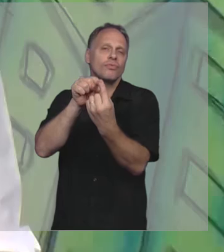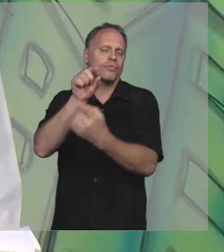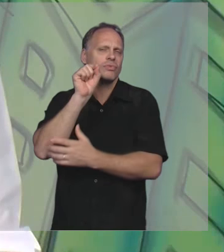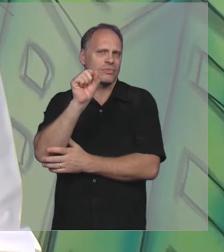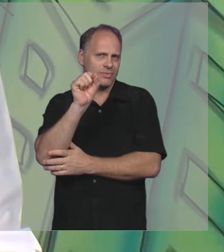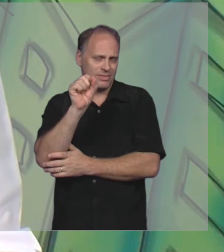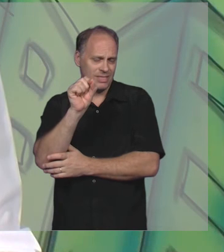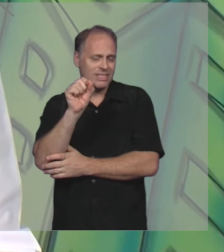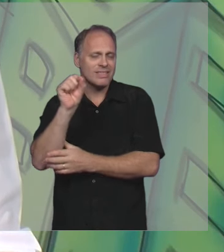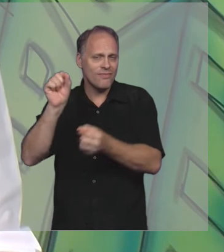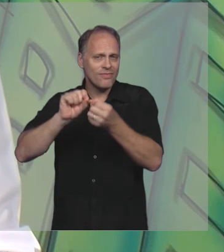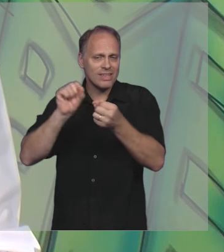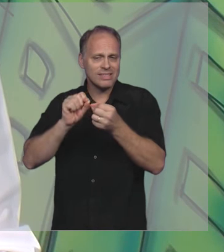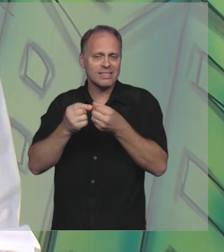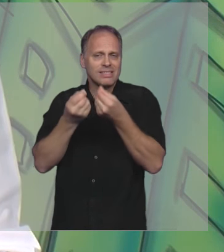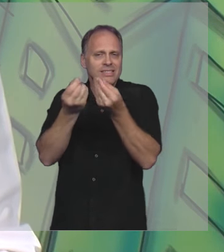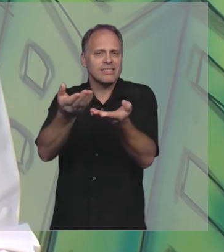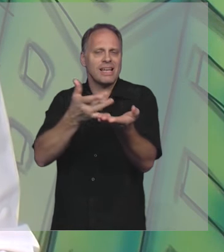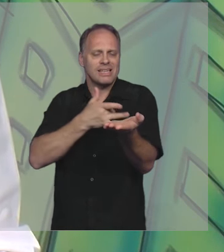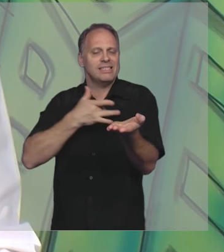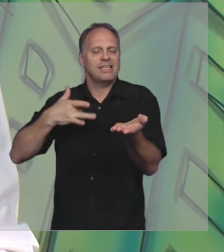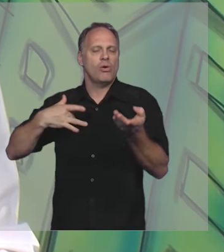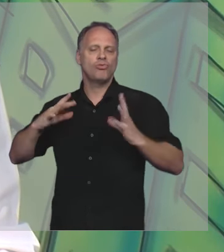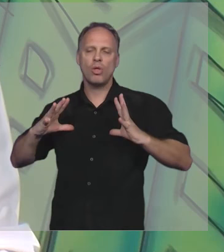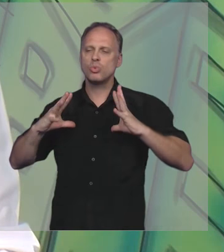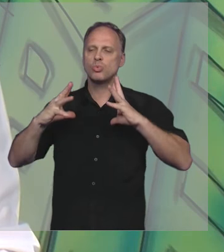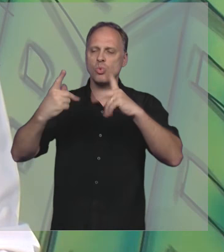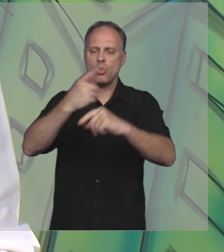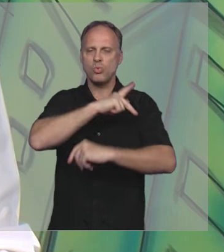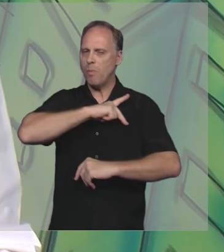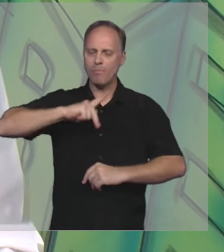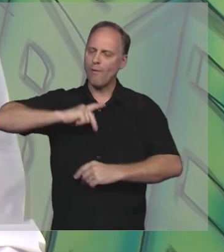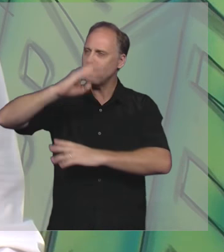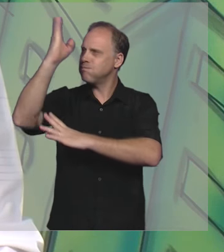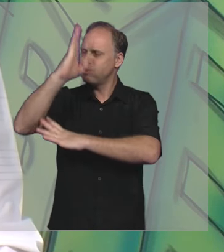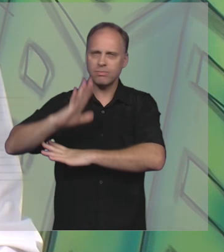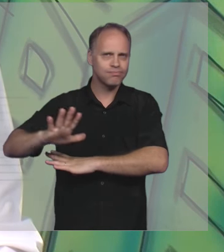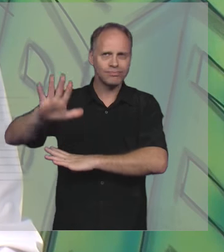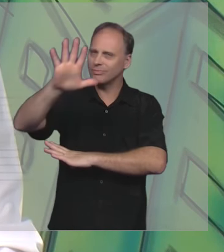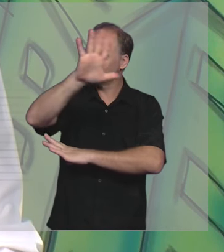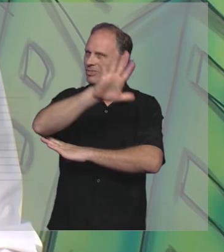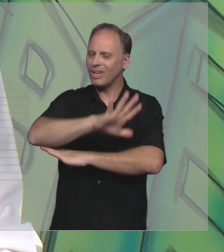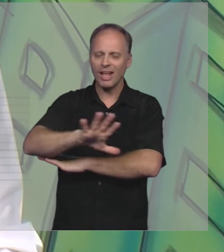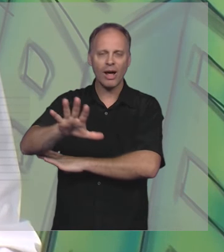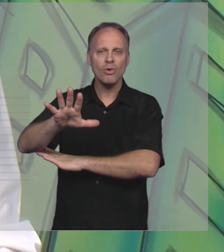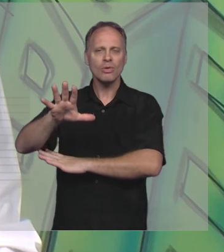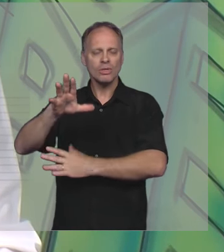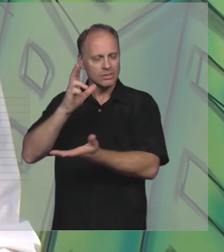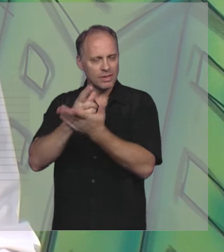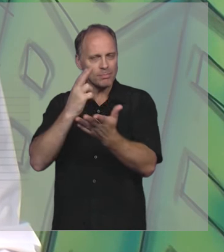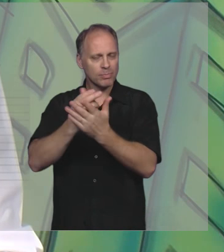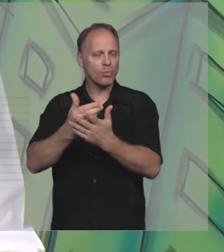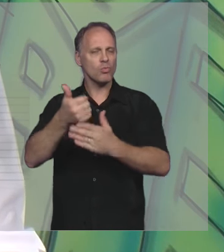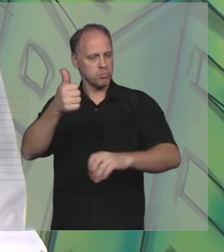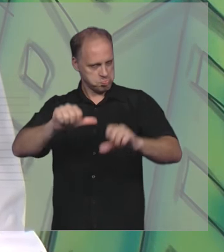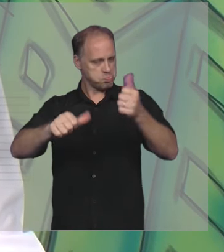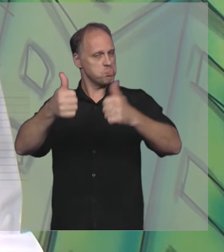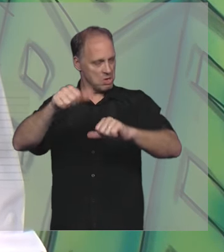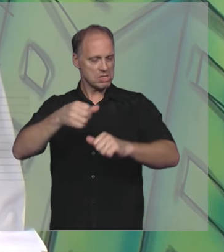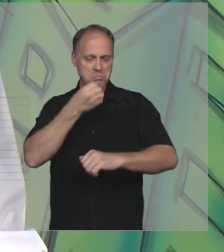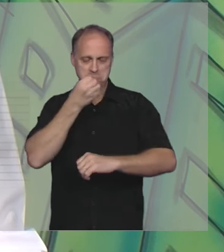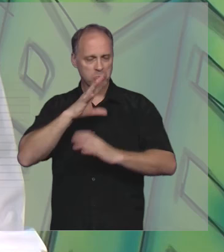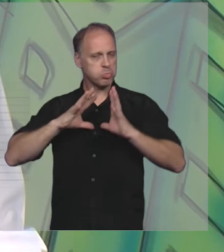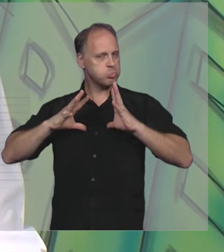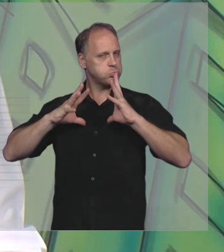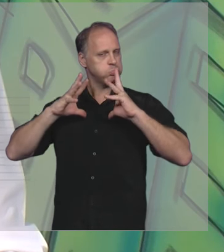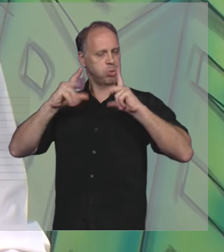de levar a saúde para toda a população do Brasil de uma forma igualitária, né? Que todos